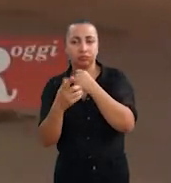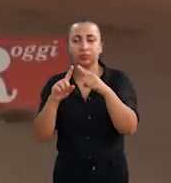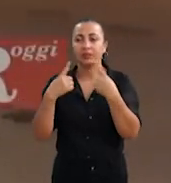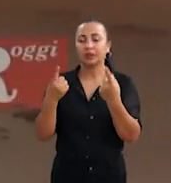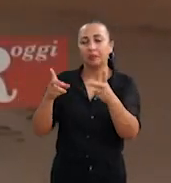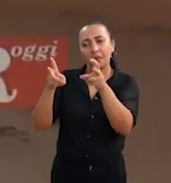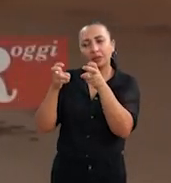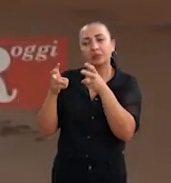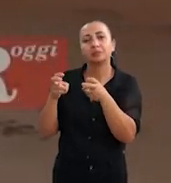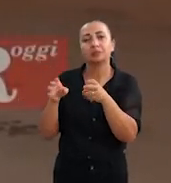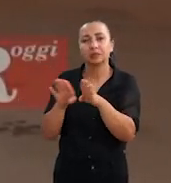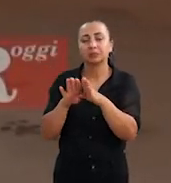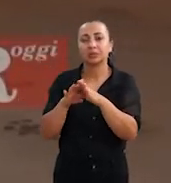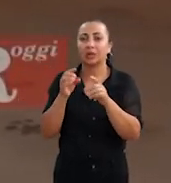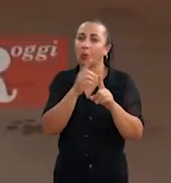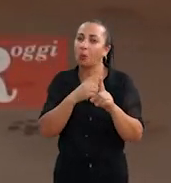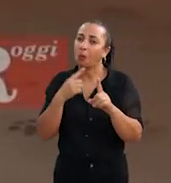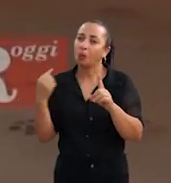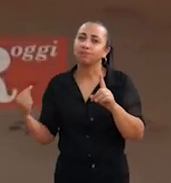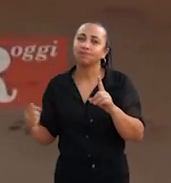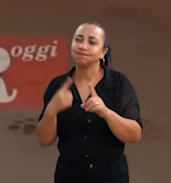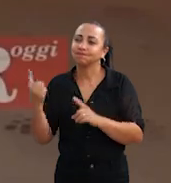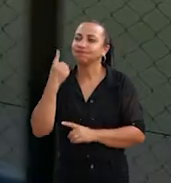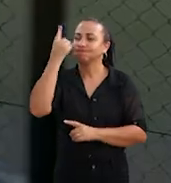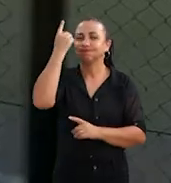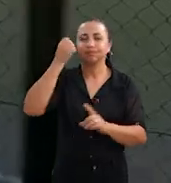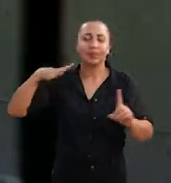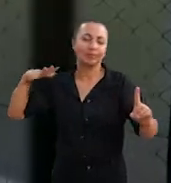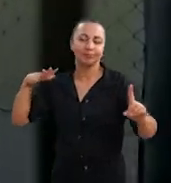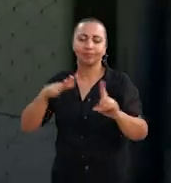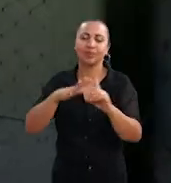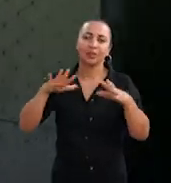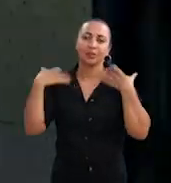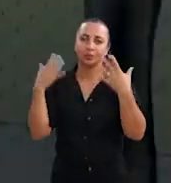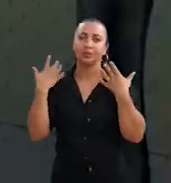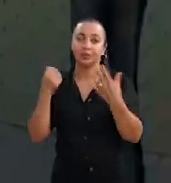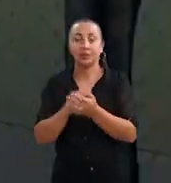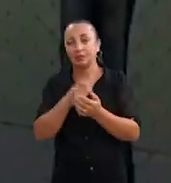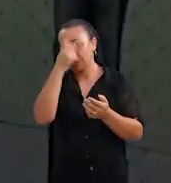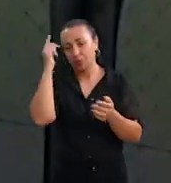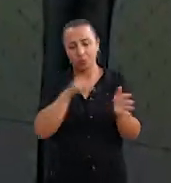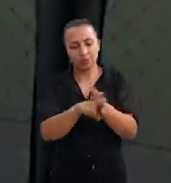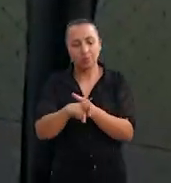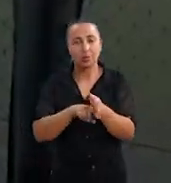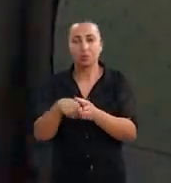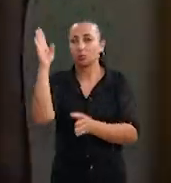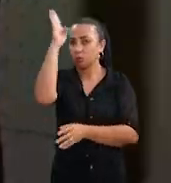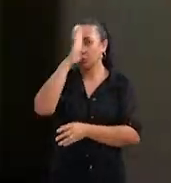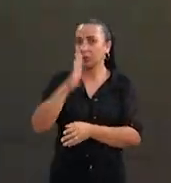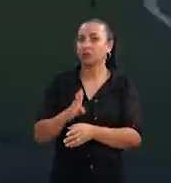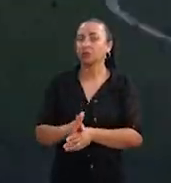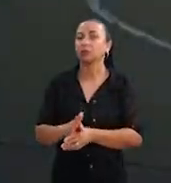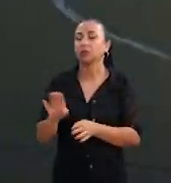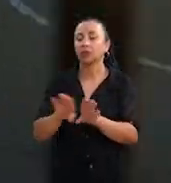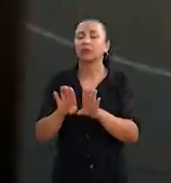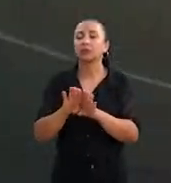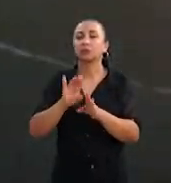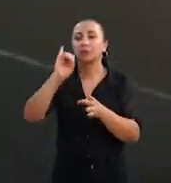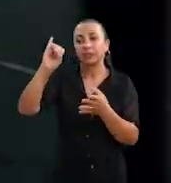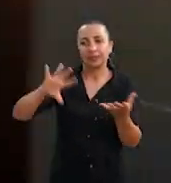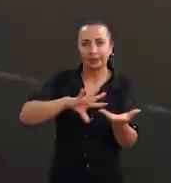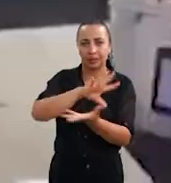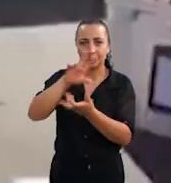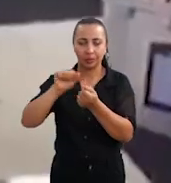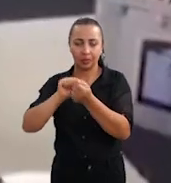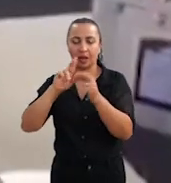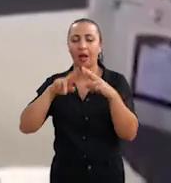e constatado o seu alto impacto no setor de turismo. Então, são pesquisadores brasileiros e estrangeiros,